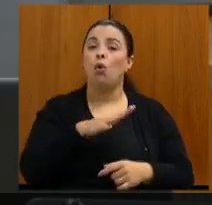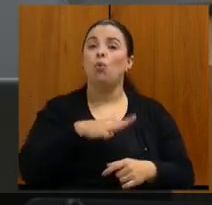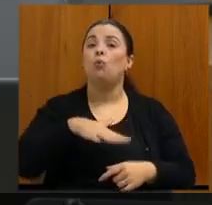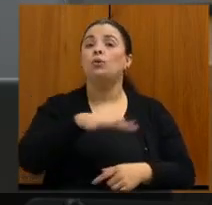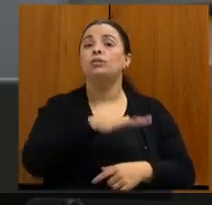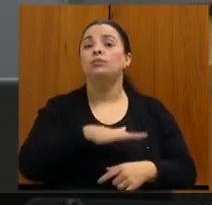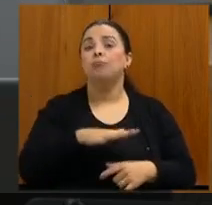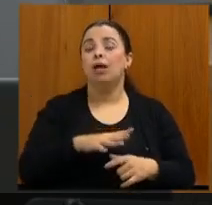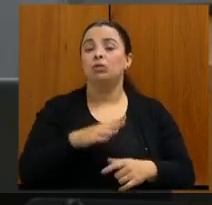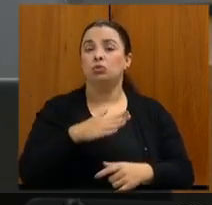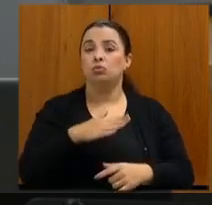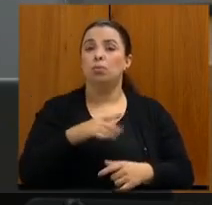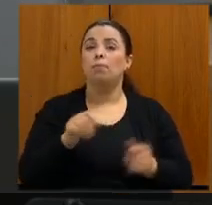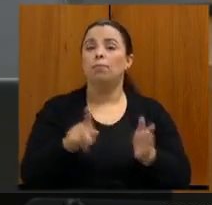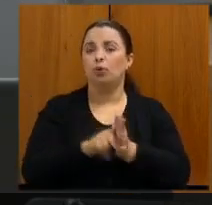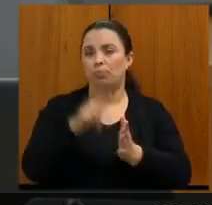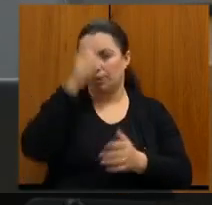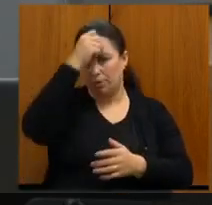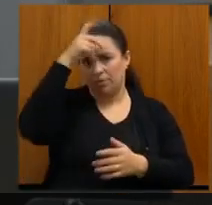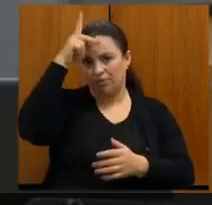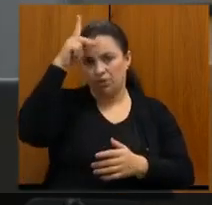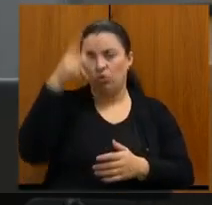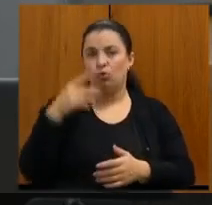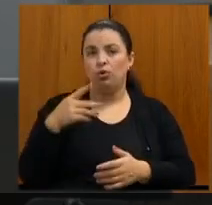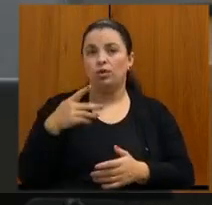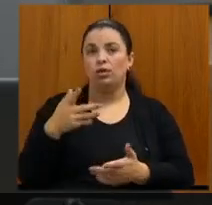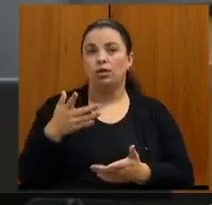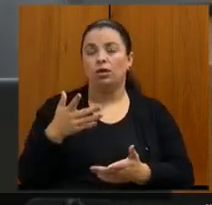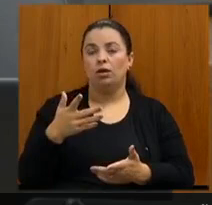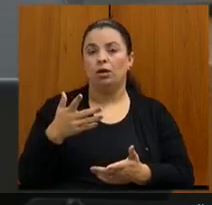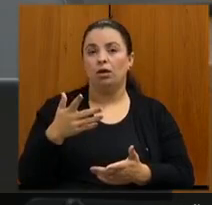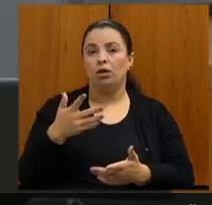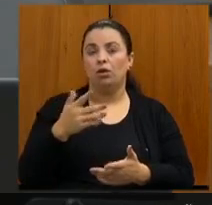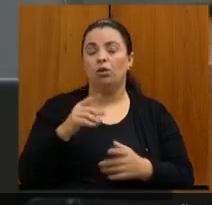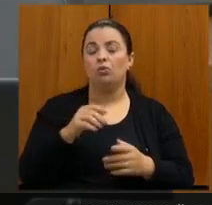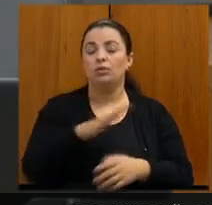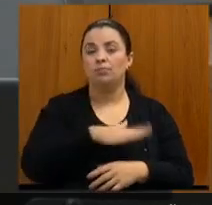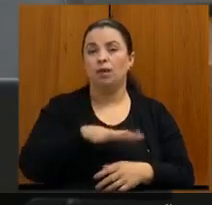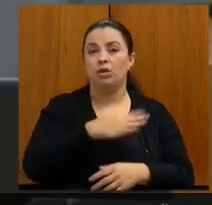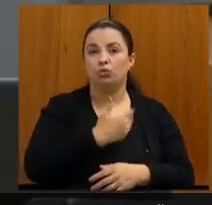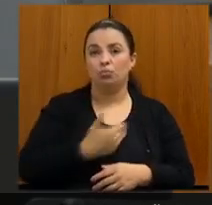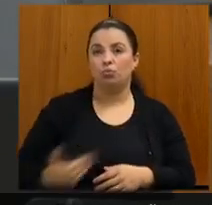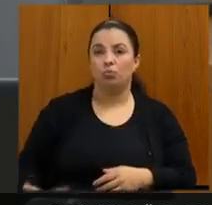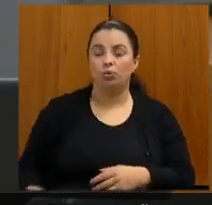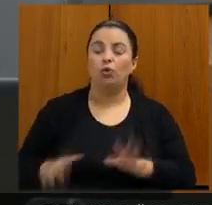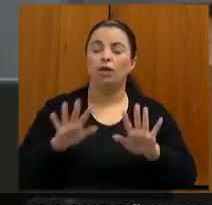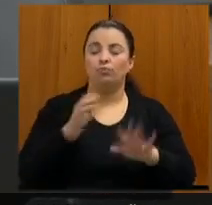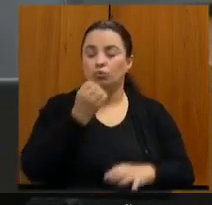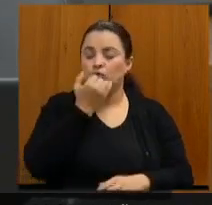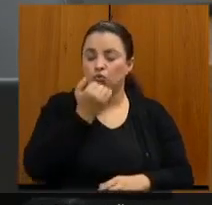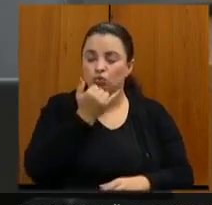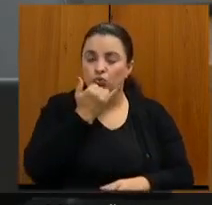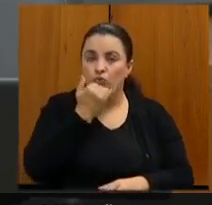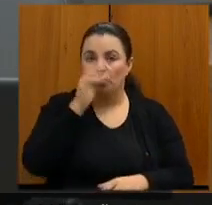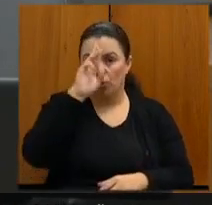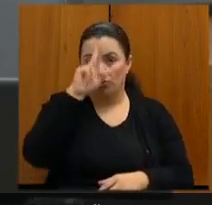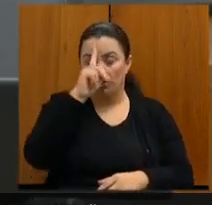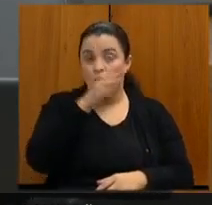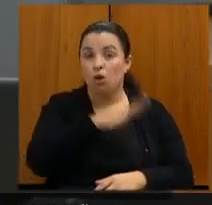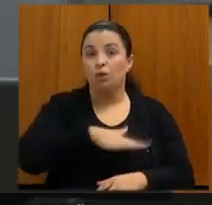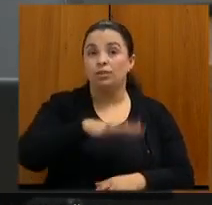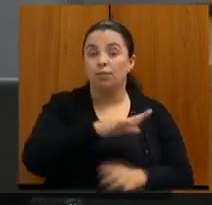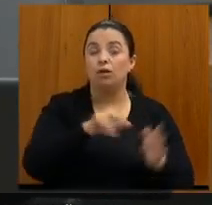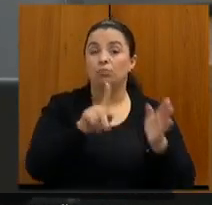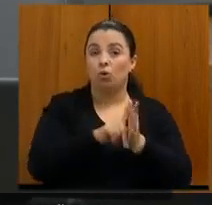E aí é momento é um é da Cohab Oi e a